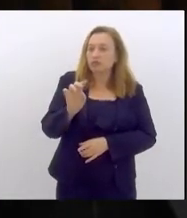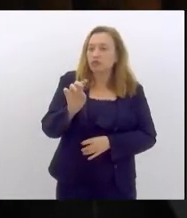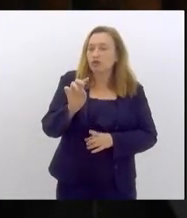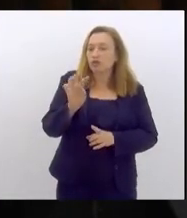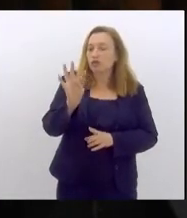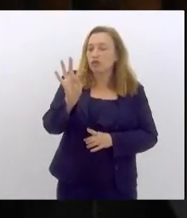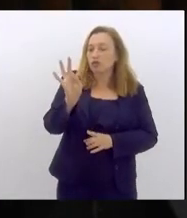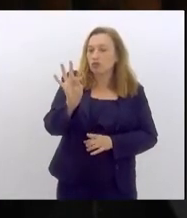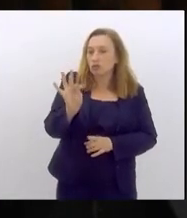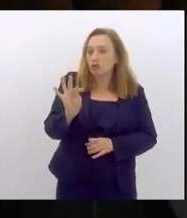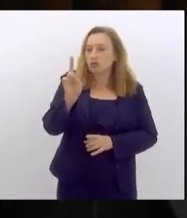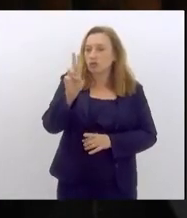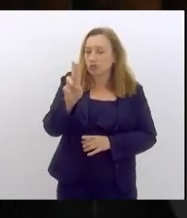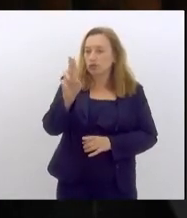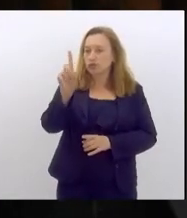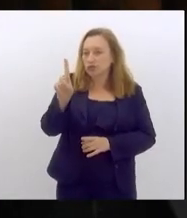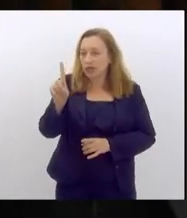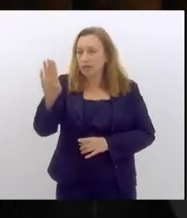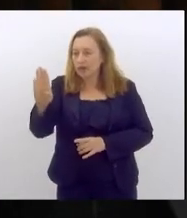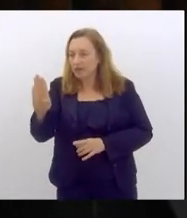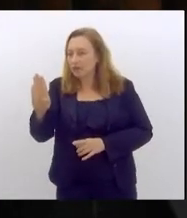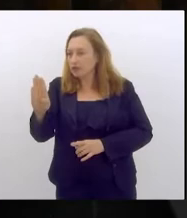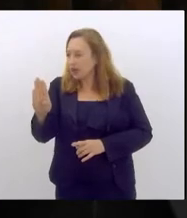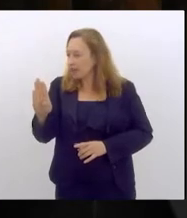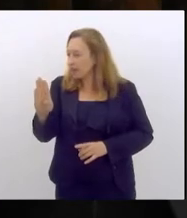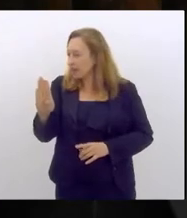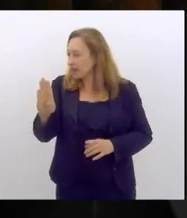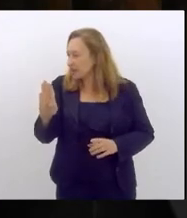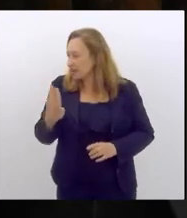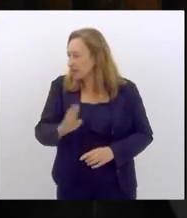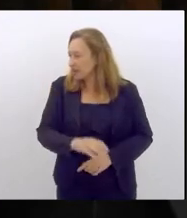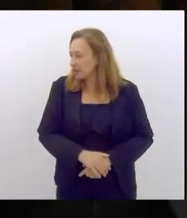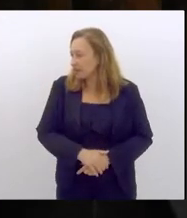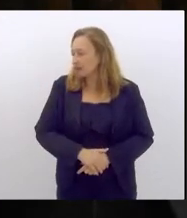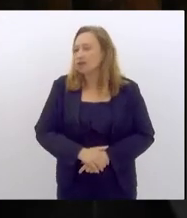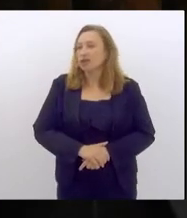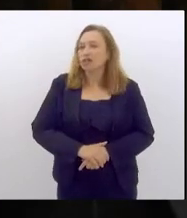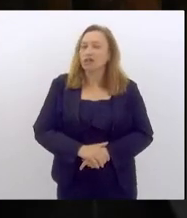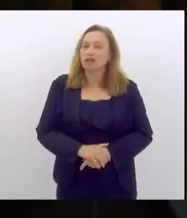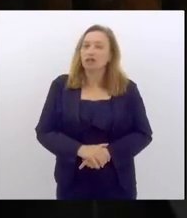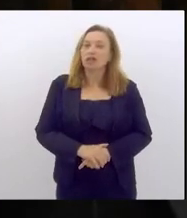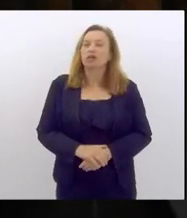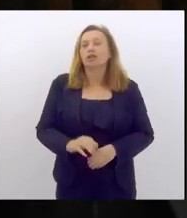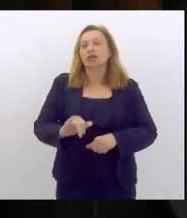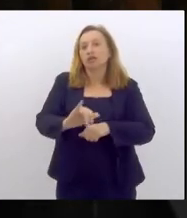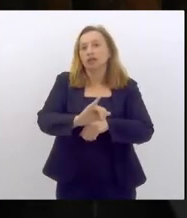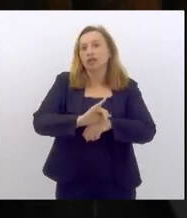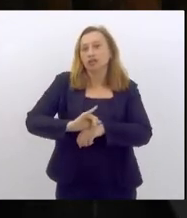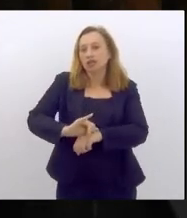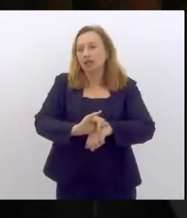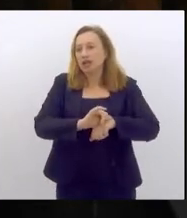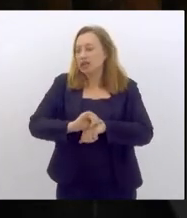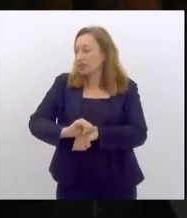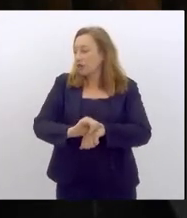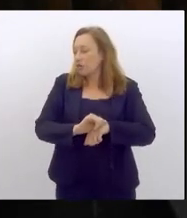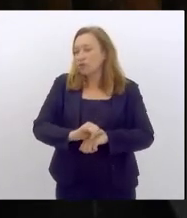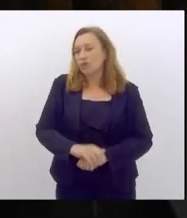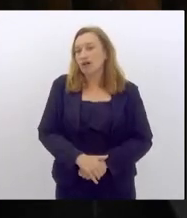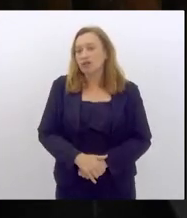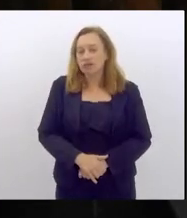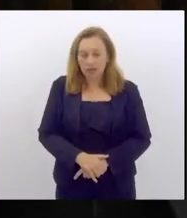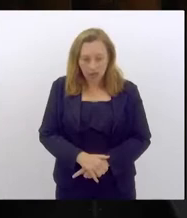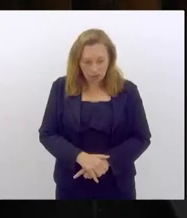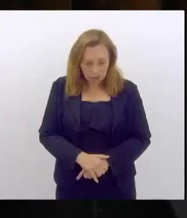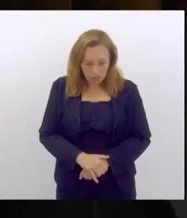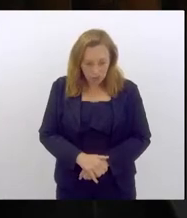com a justiça fiscal a ser feita ao município da capital por decisão